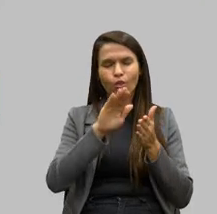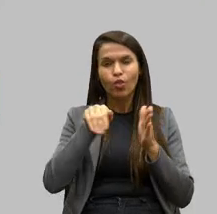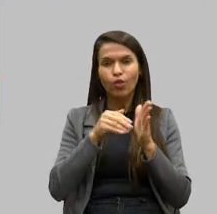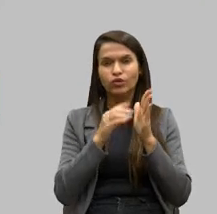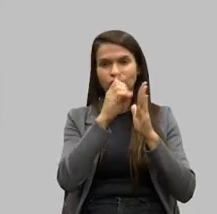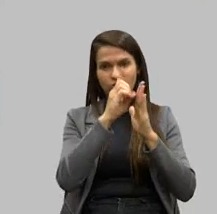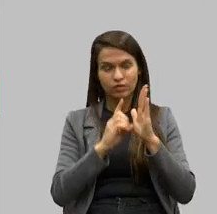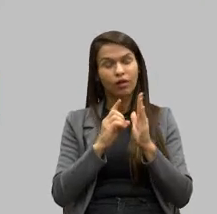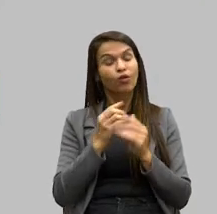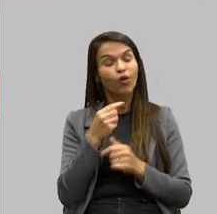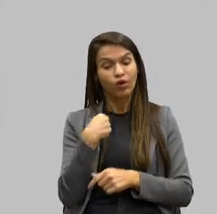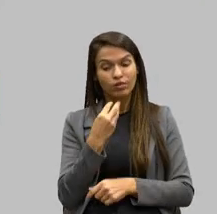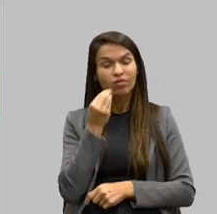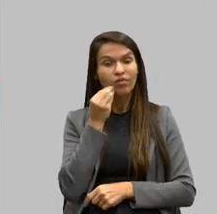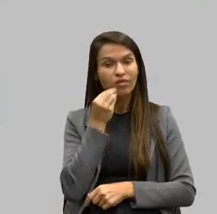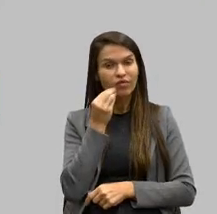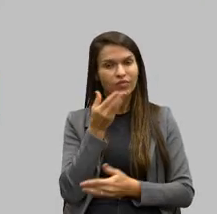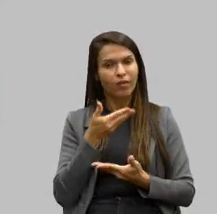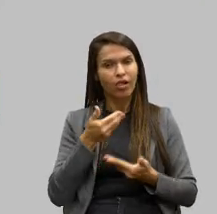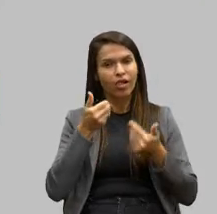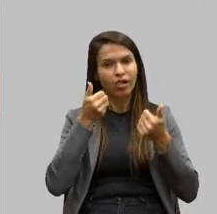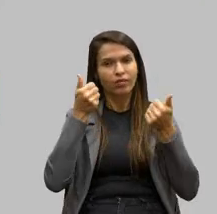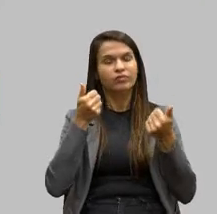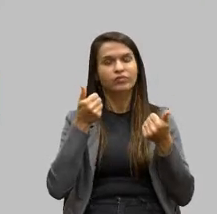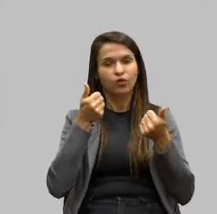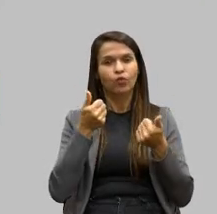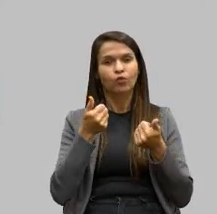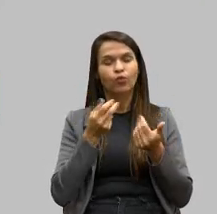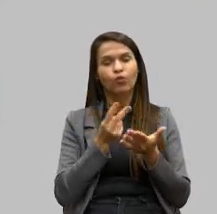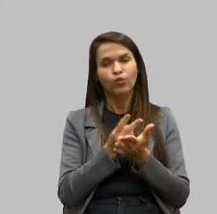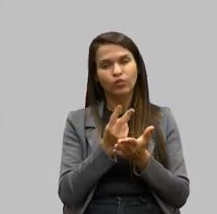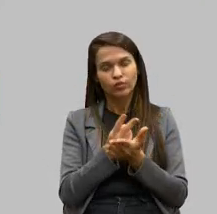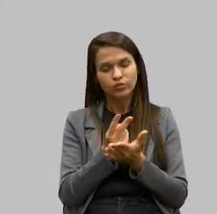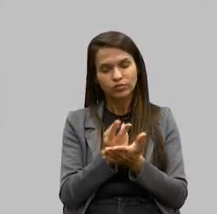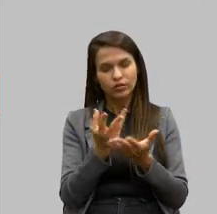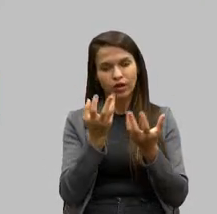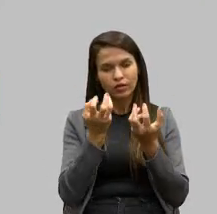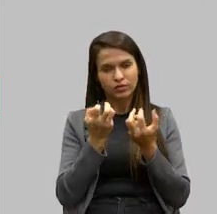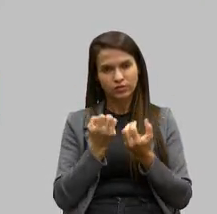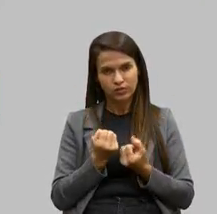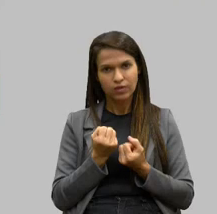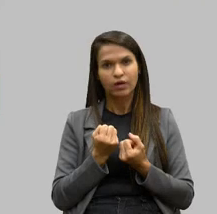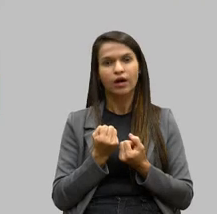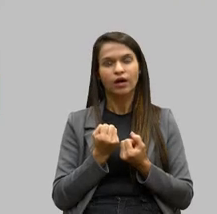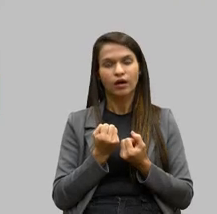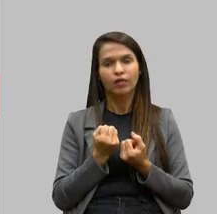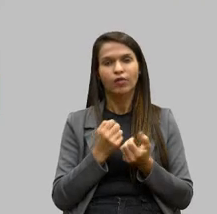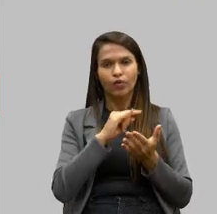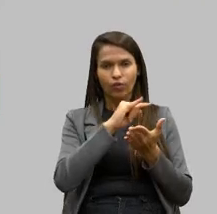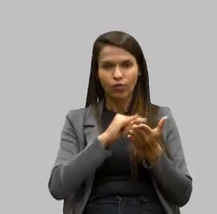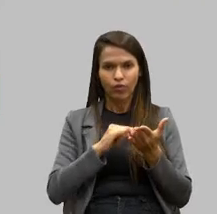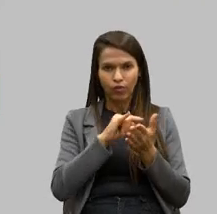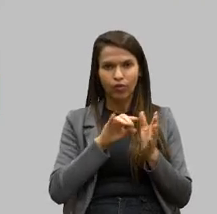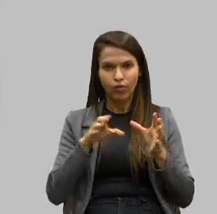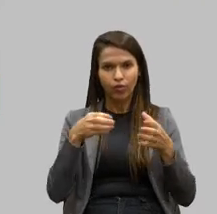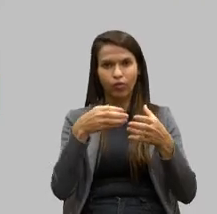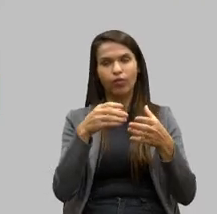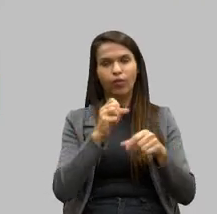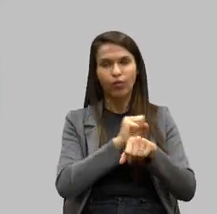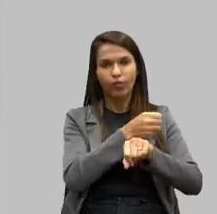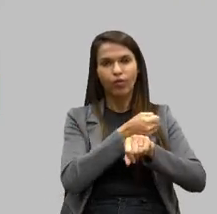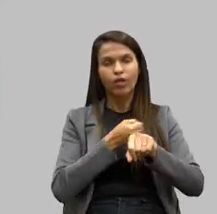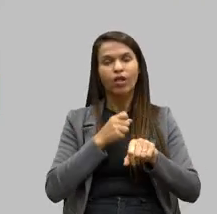fazer isso da melhor forma possível, continuamos aceitando a declaração da comunidade quilombola para que tenhamos